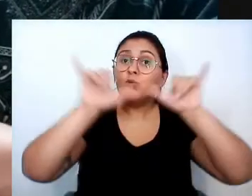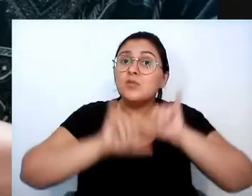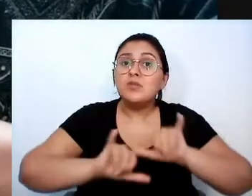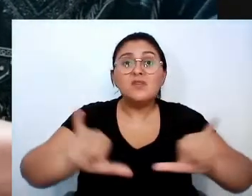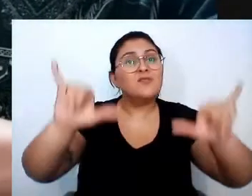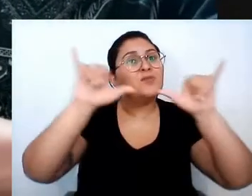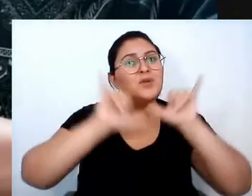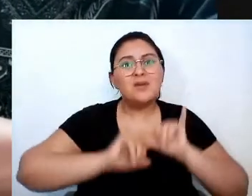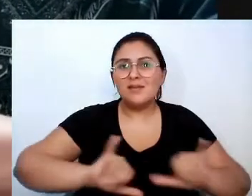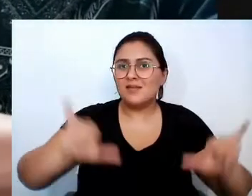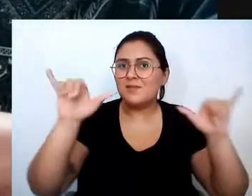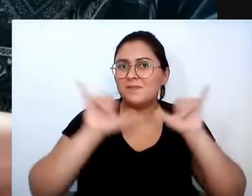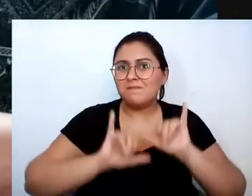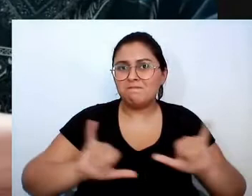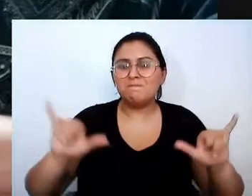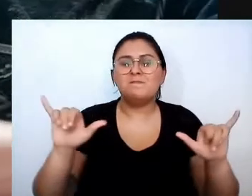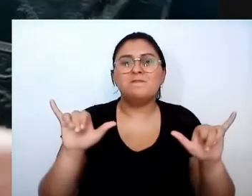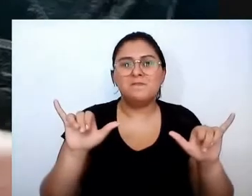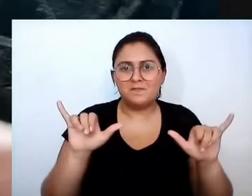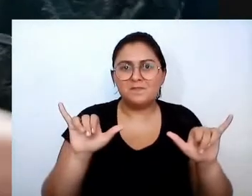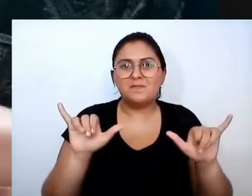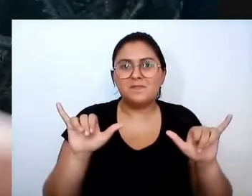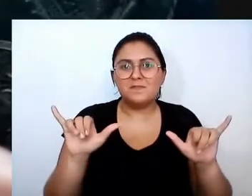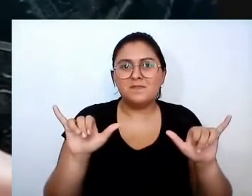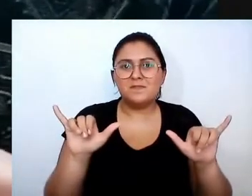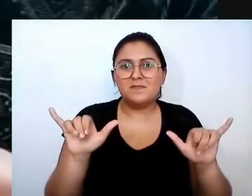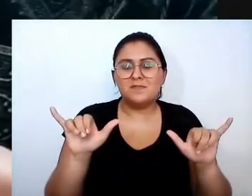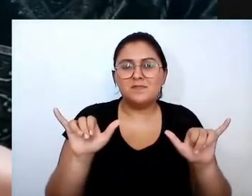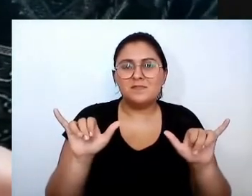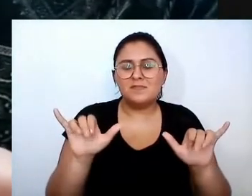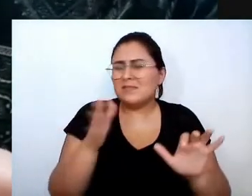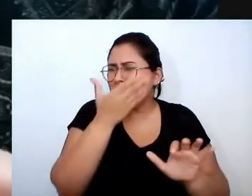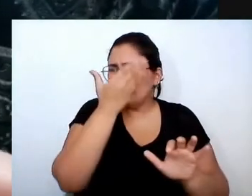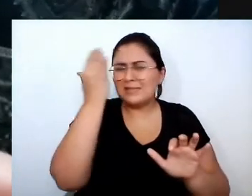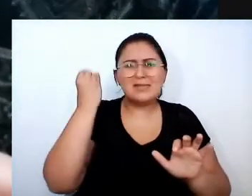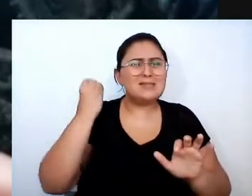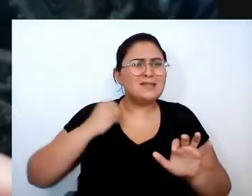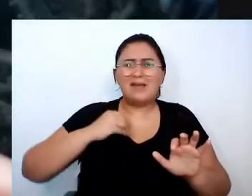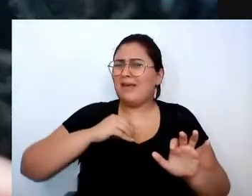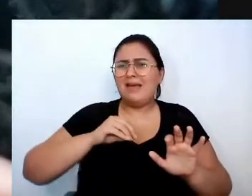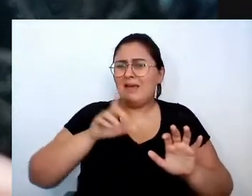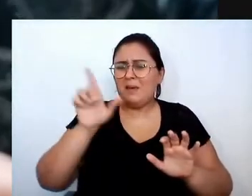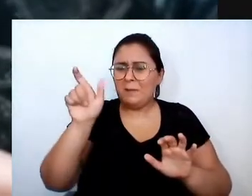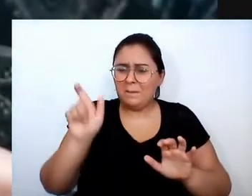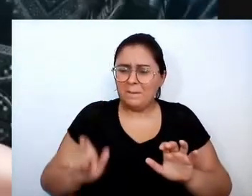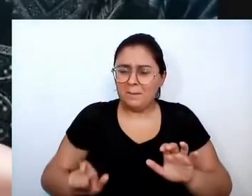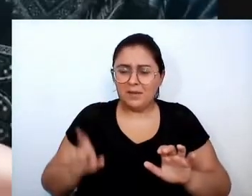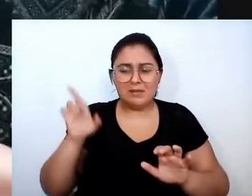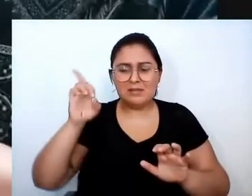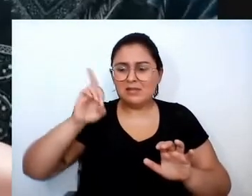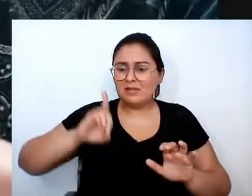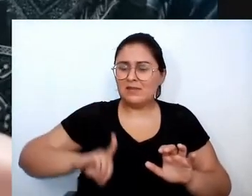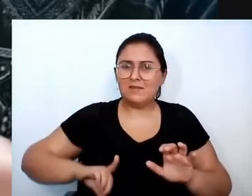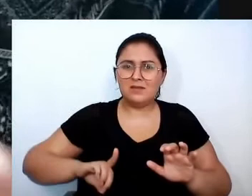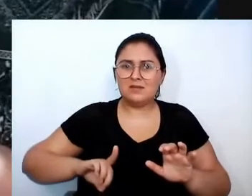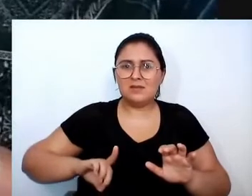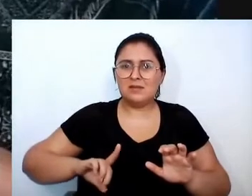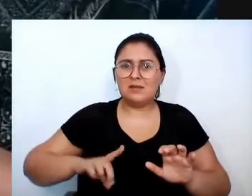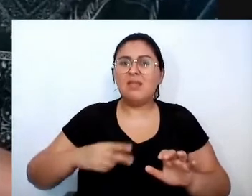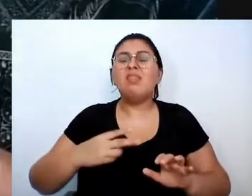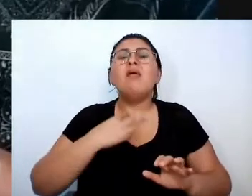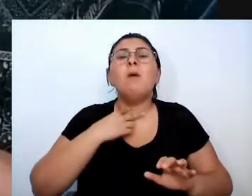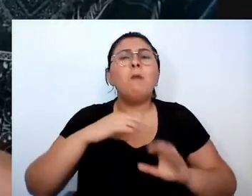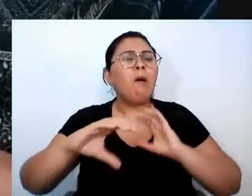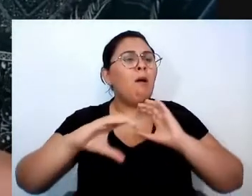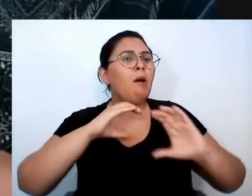aquele problema daquela pessoa, a pessoa pensar que a gente não pode responder, né? Pronto, outro dia eu passei